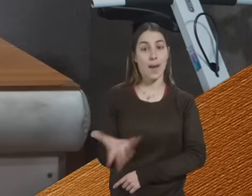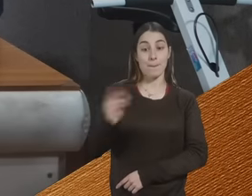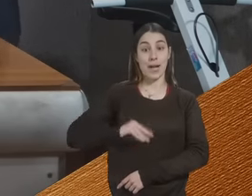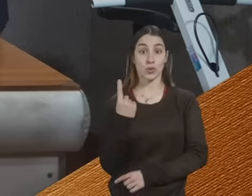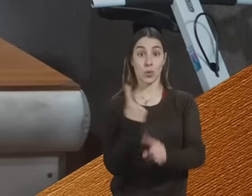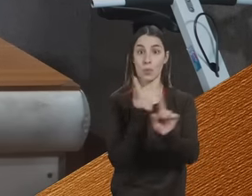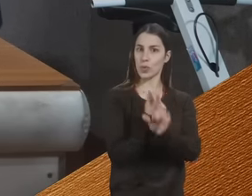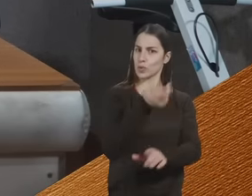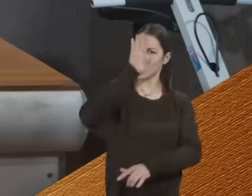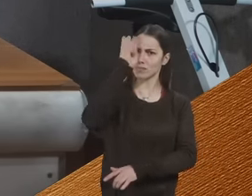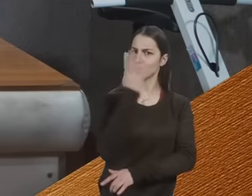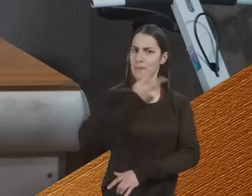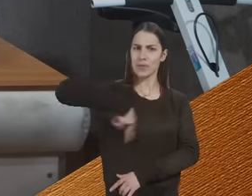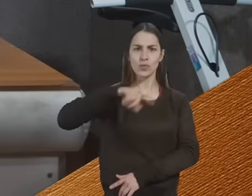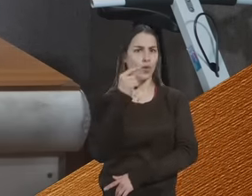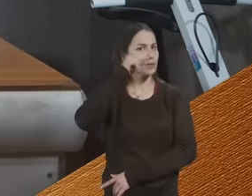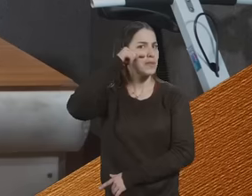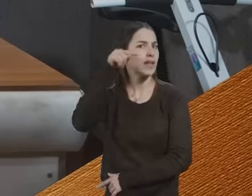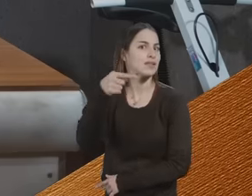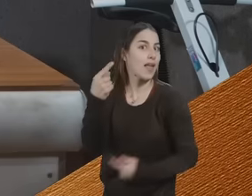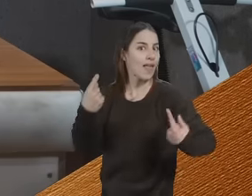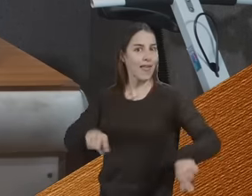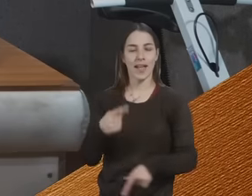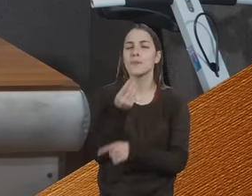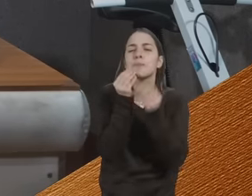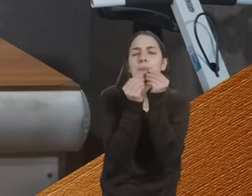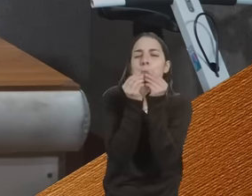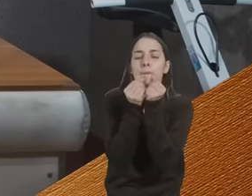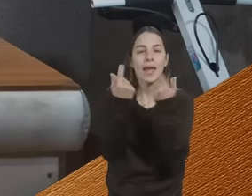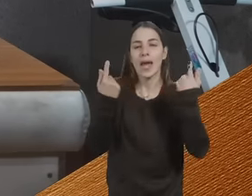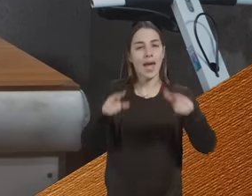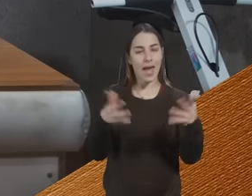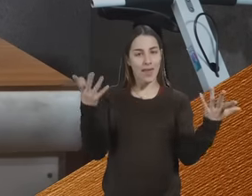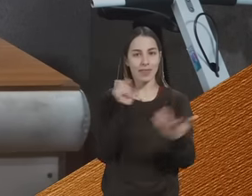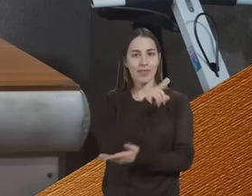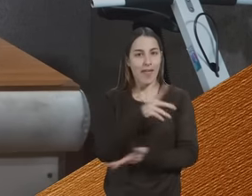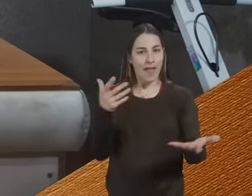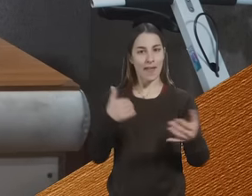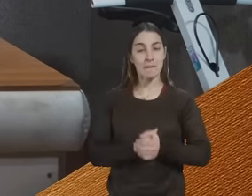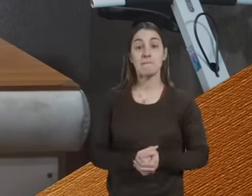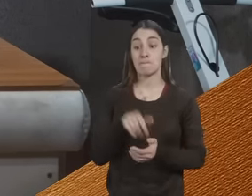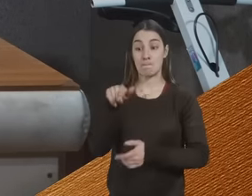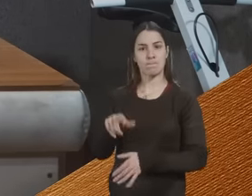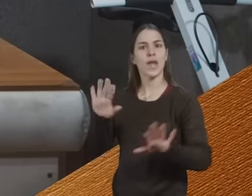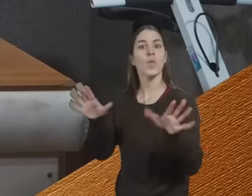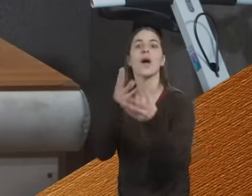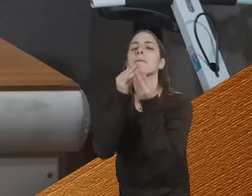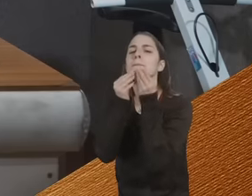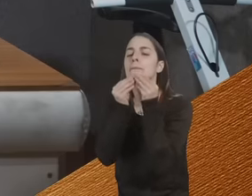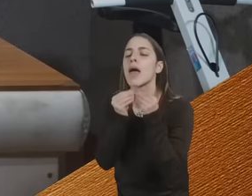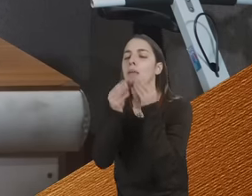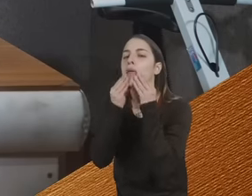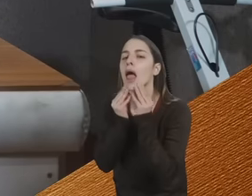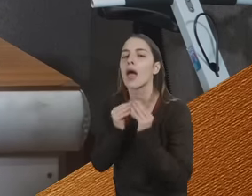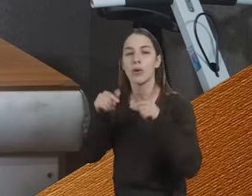sabe, somos especialistas na extração disto. Da saliva, ou como a plebe diz, baba. E qual é a baba de hoje, então?